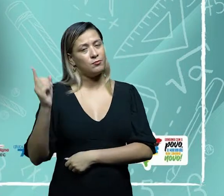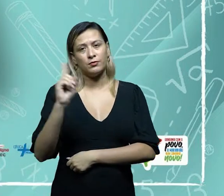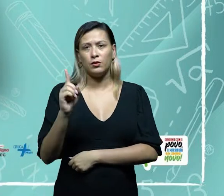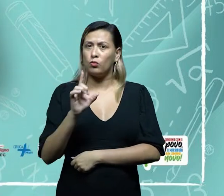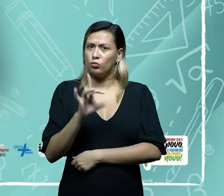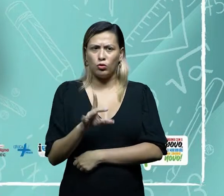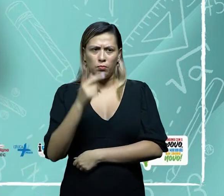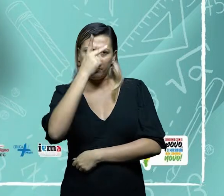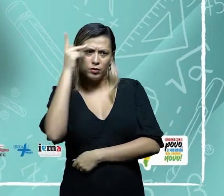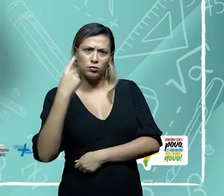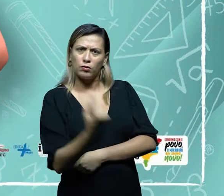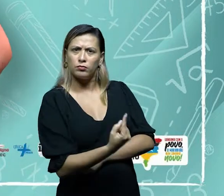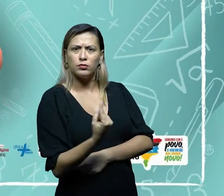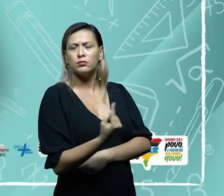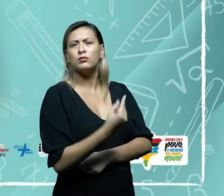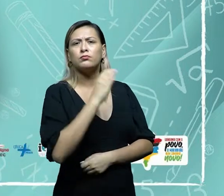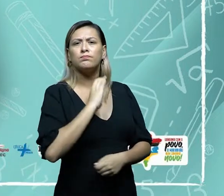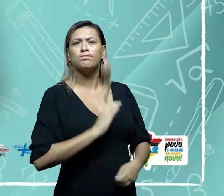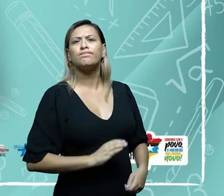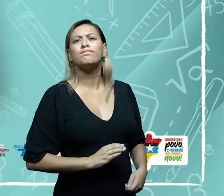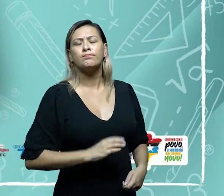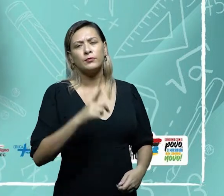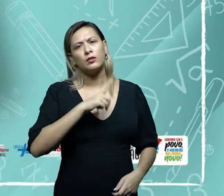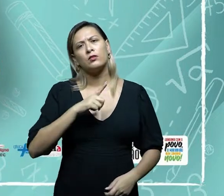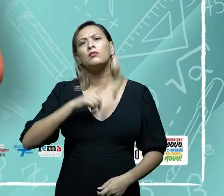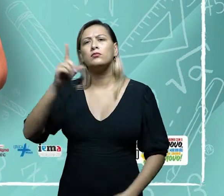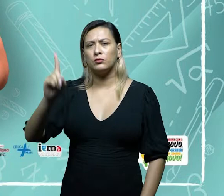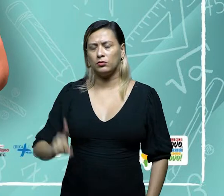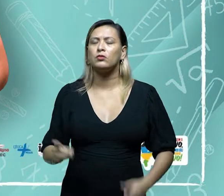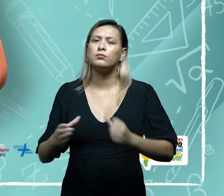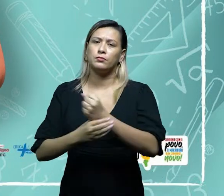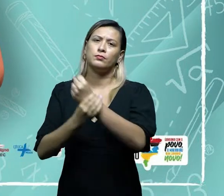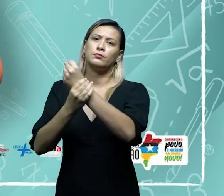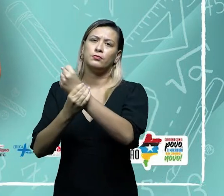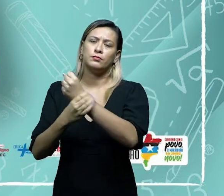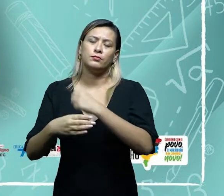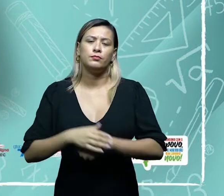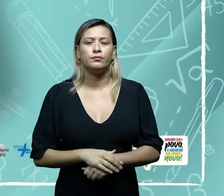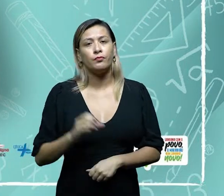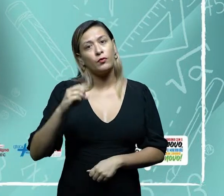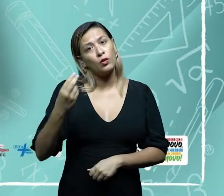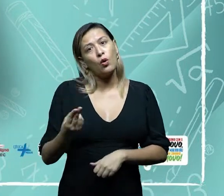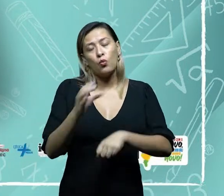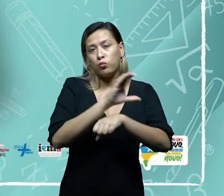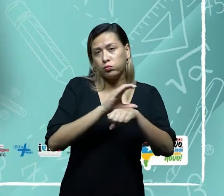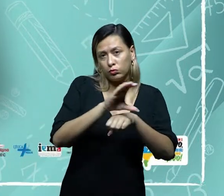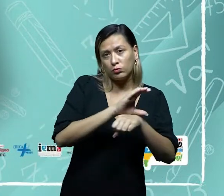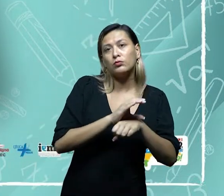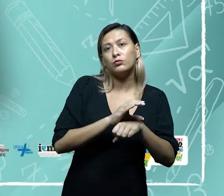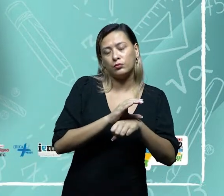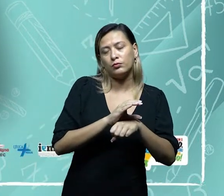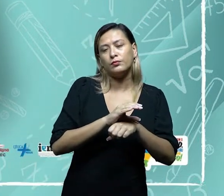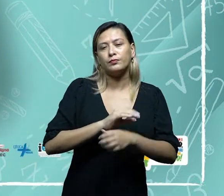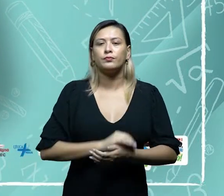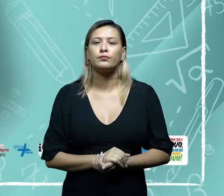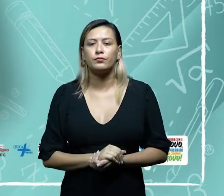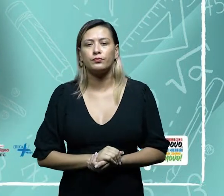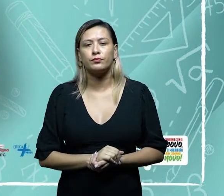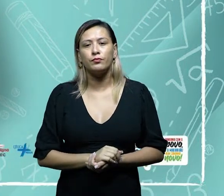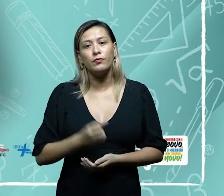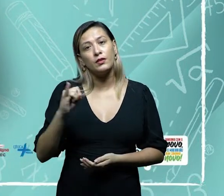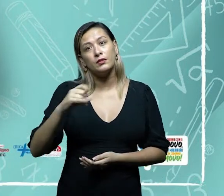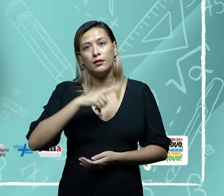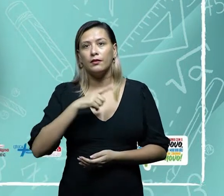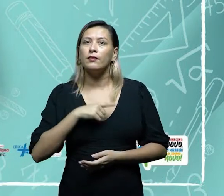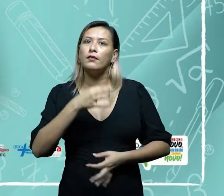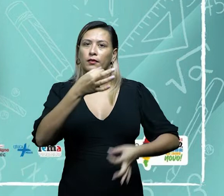apenas ser um indivíduo e ter essas garantias, ou constitucionais, quando positivadas, né, no nosso